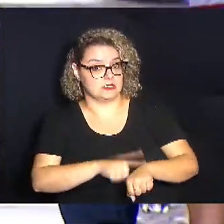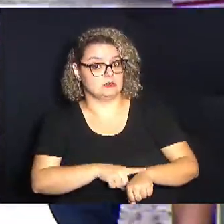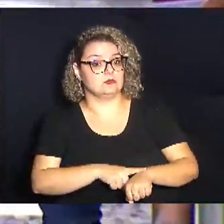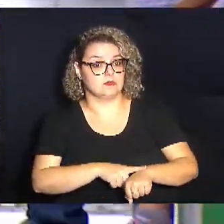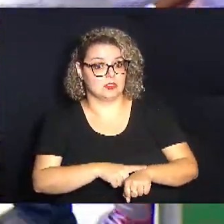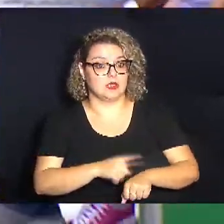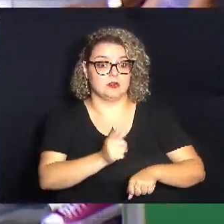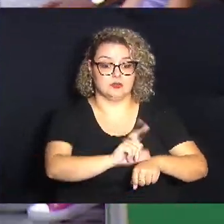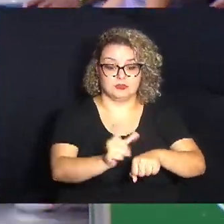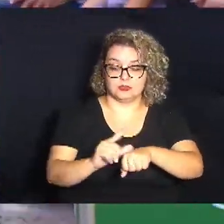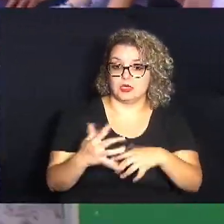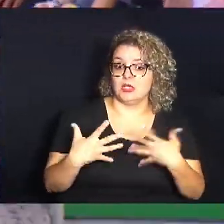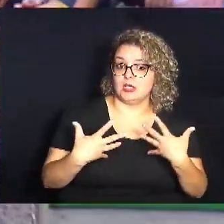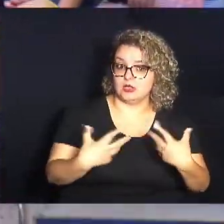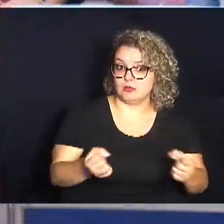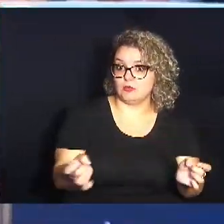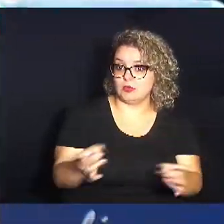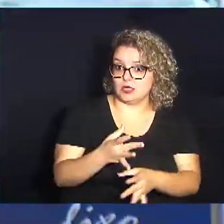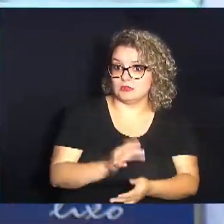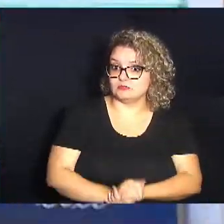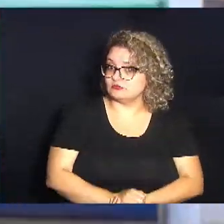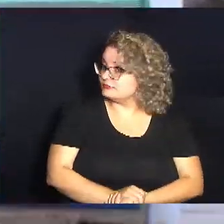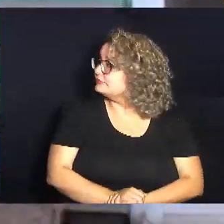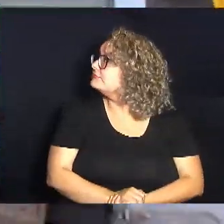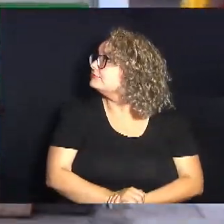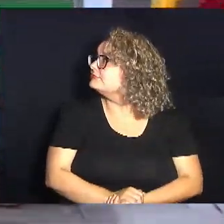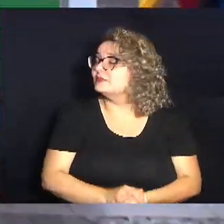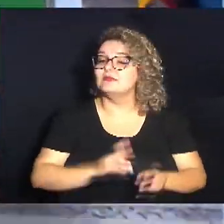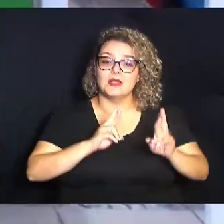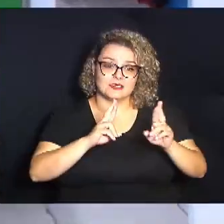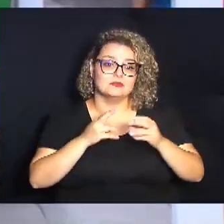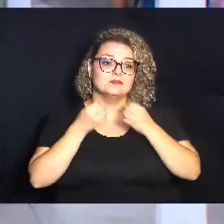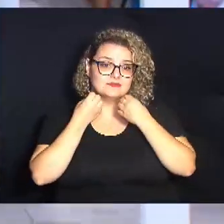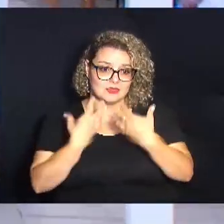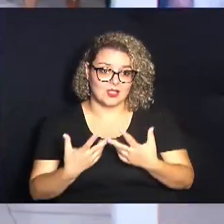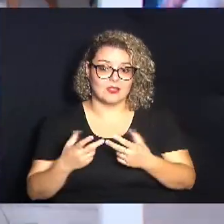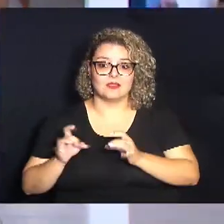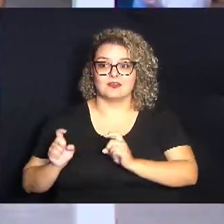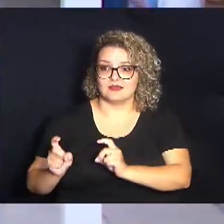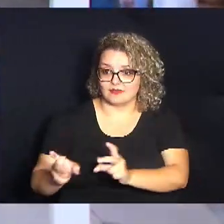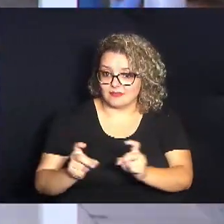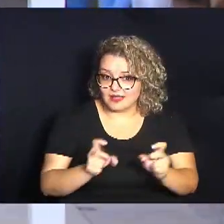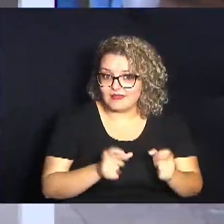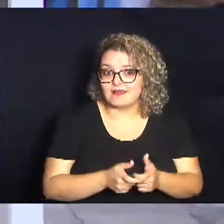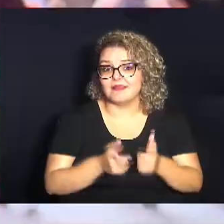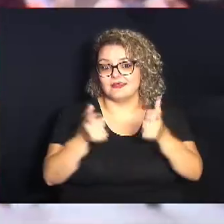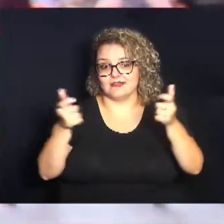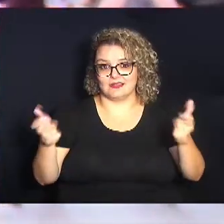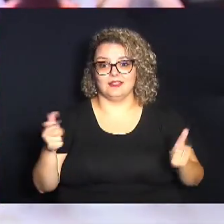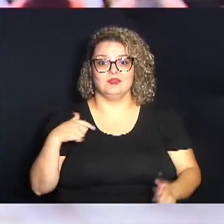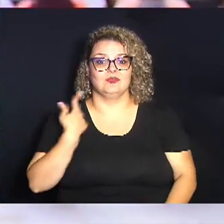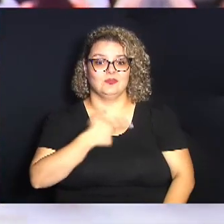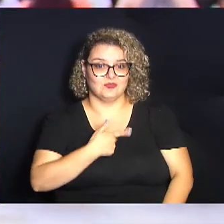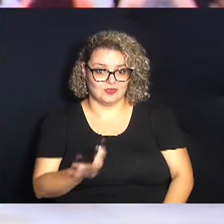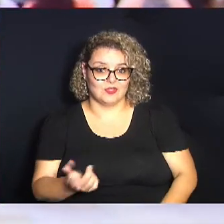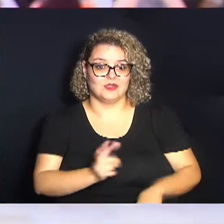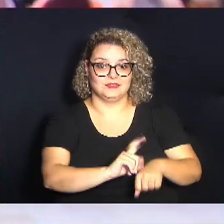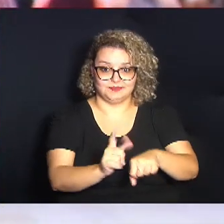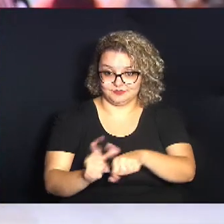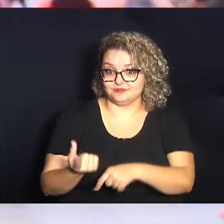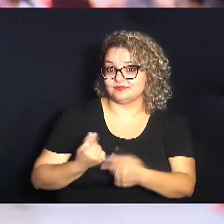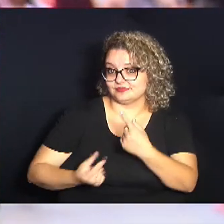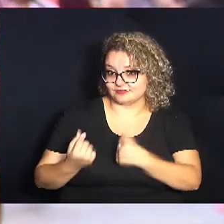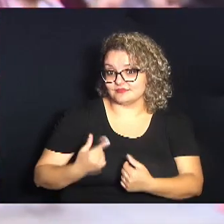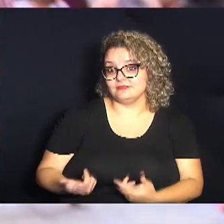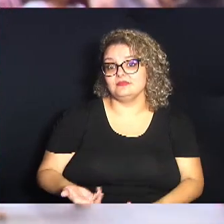comércio receptivo. Uma expectativa boa, eu espero que venda bastante, que o nosso comércio tenha bastante renda, né, que é o